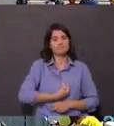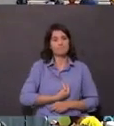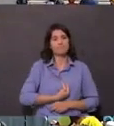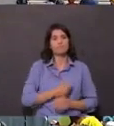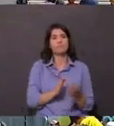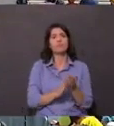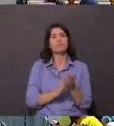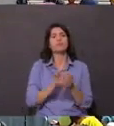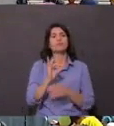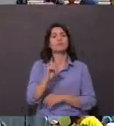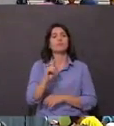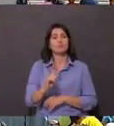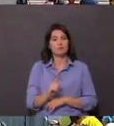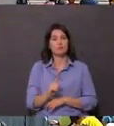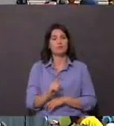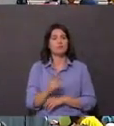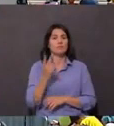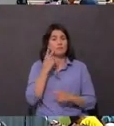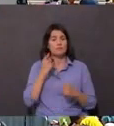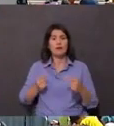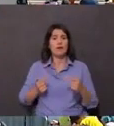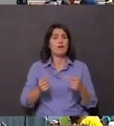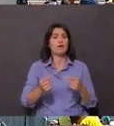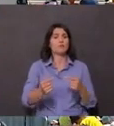fé na nossa vida de cada dia.